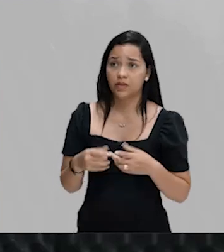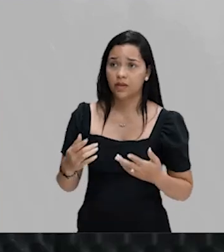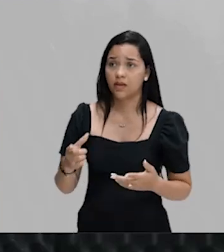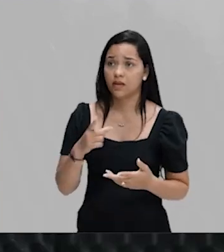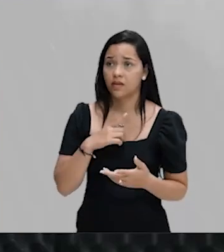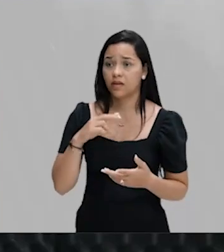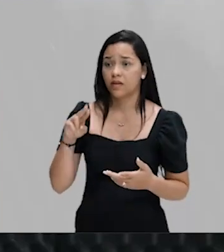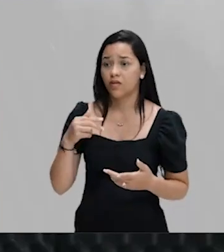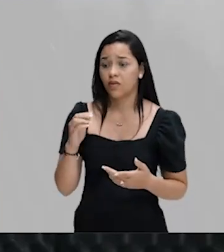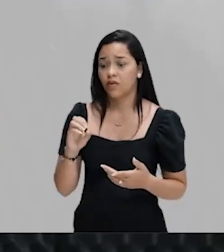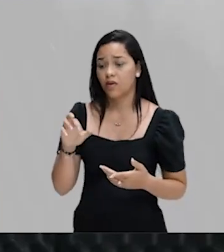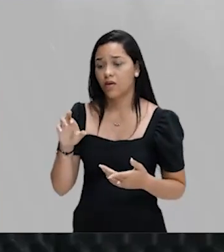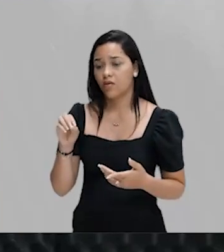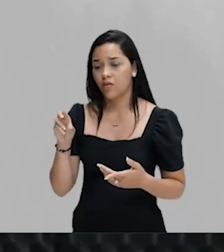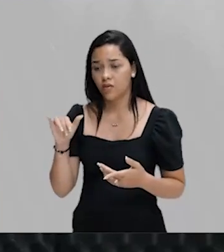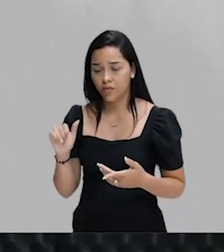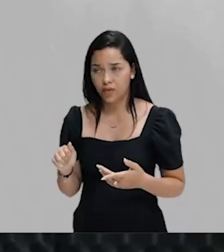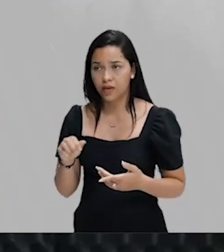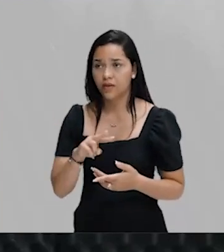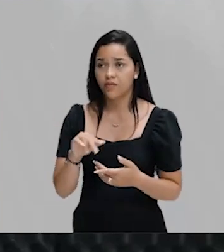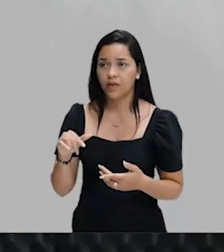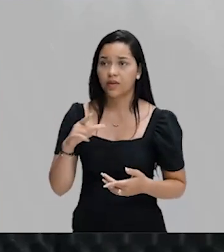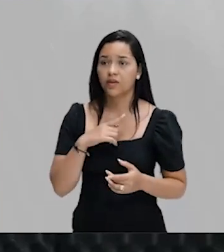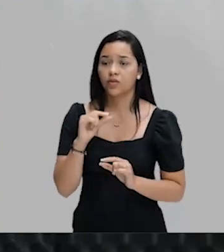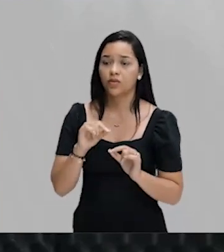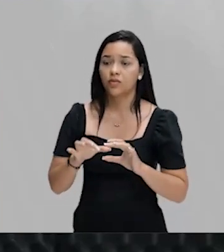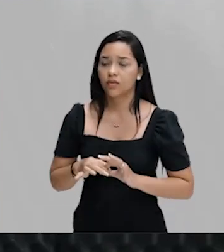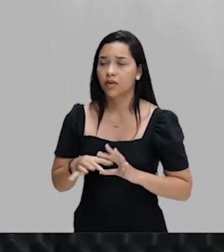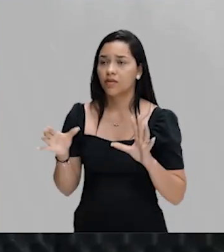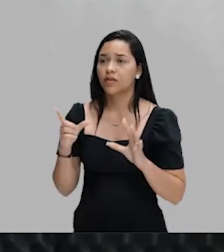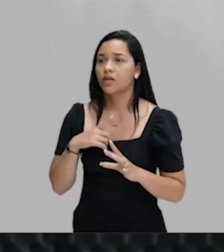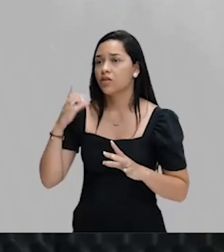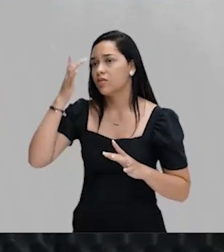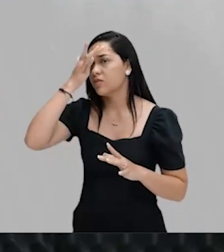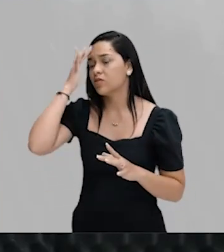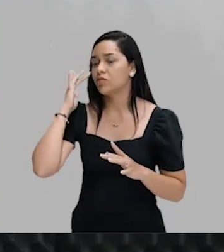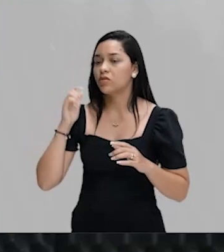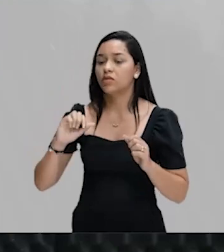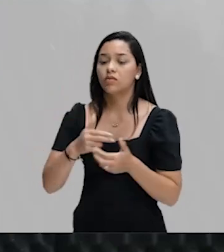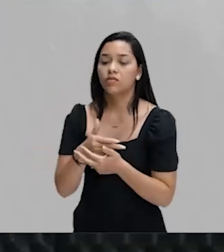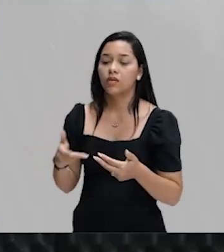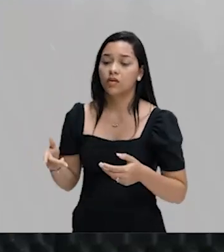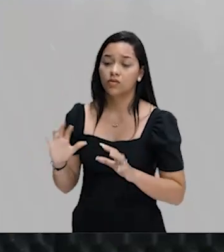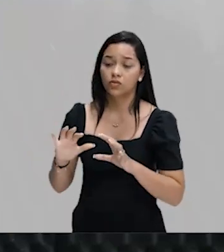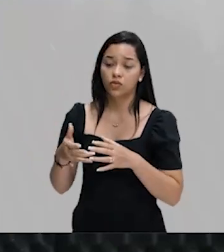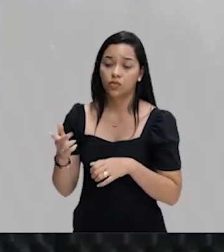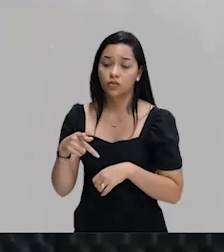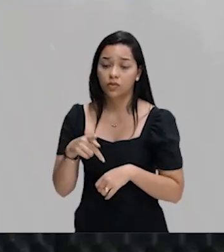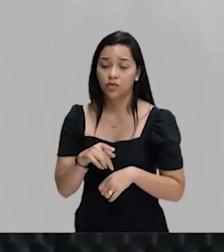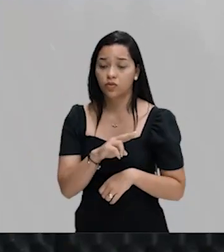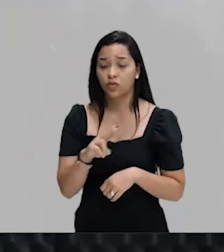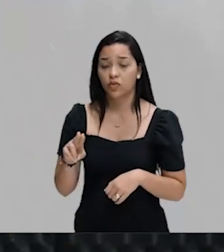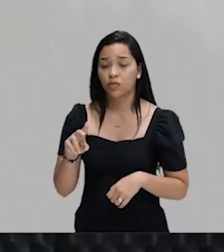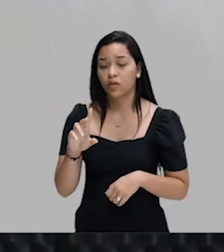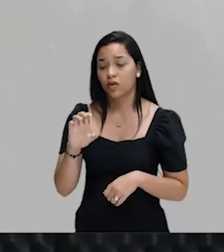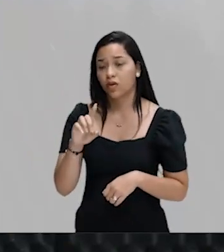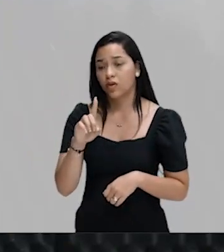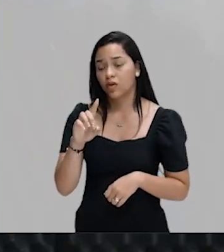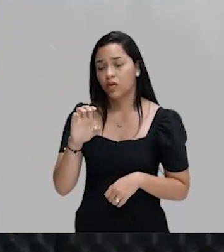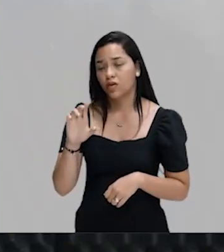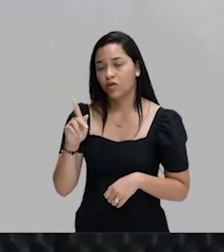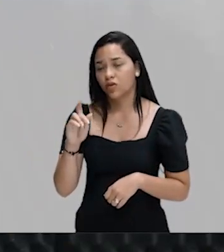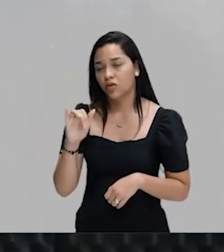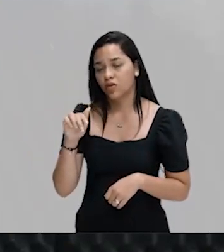Da União Europeia é que tu vai ter ali uma livre circulação de pessoas em determinados países, o chamado espaço de Schengen, tá?